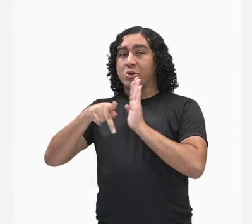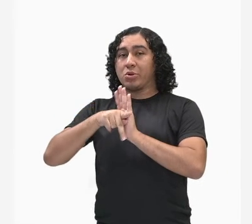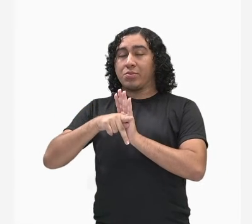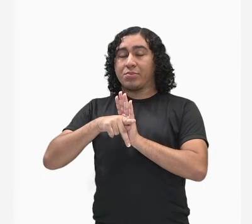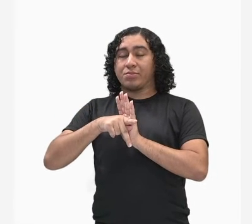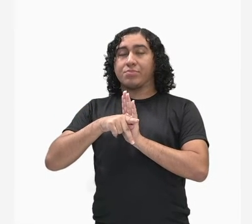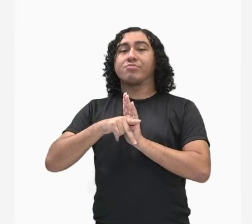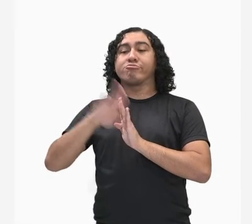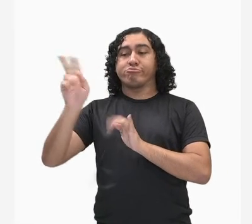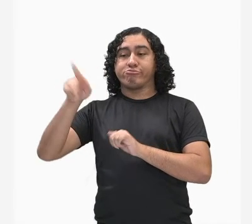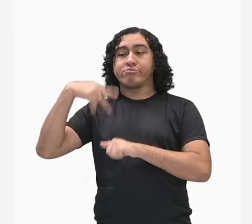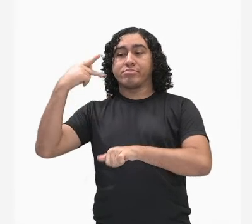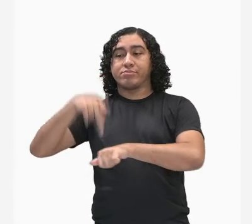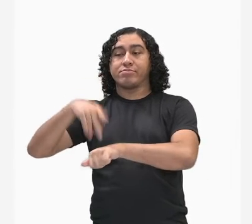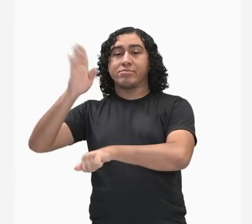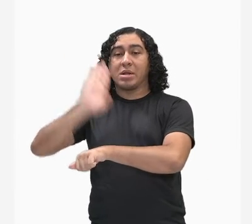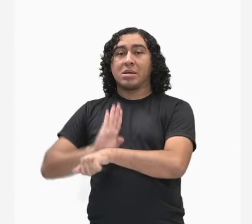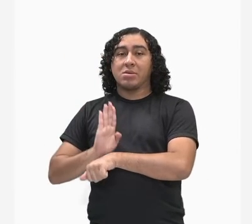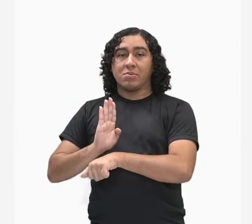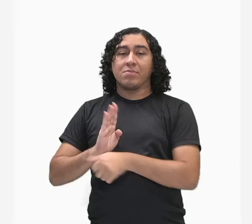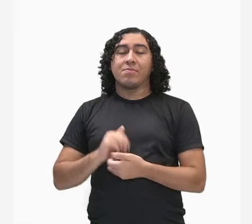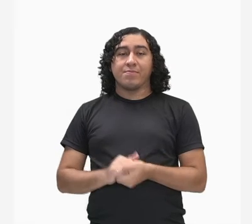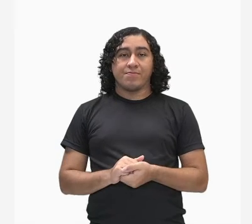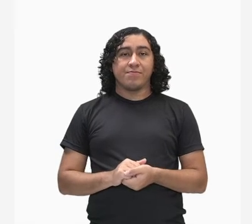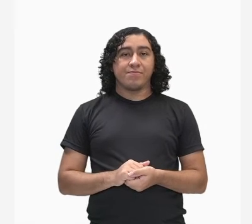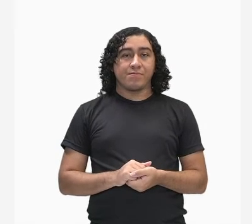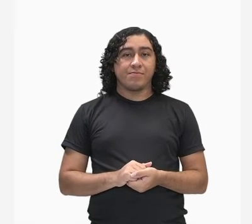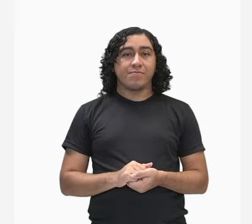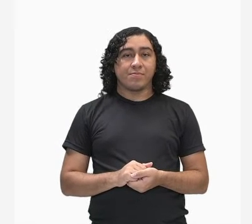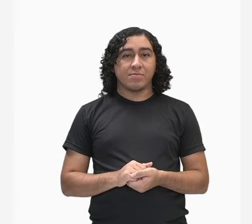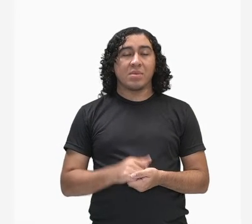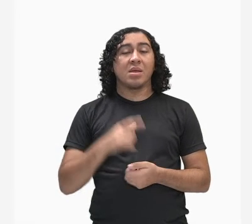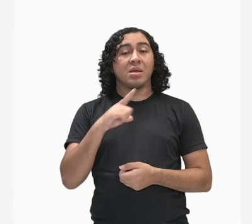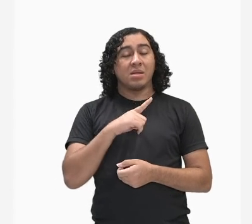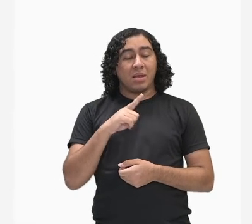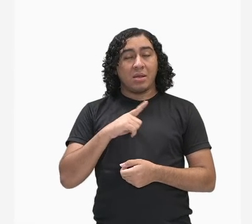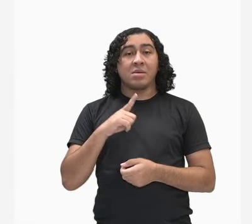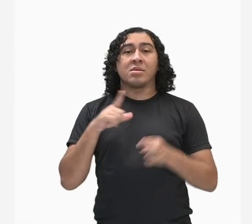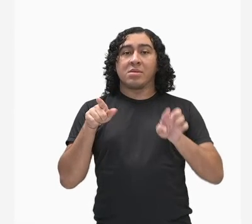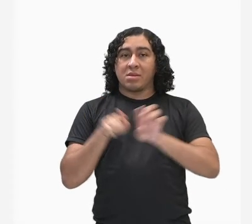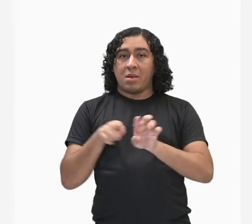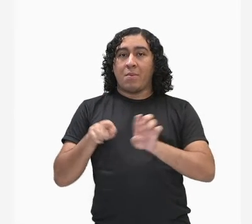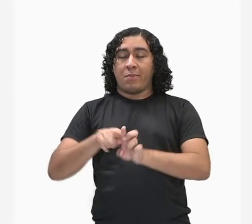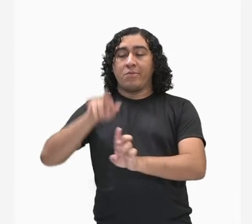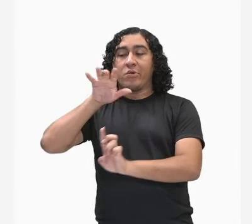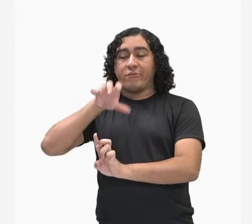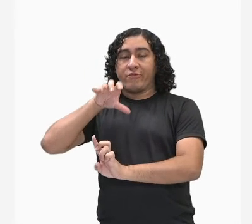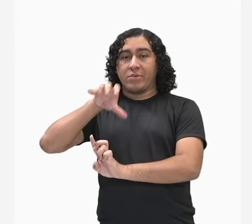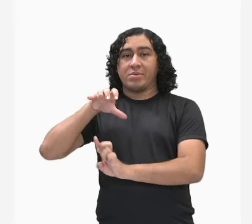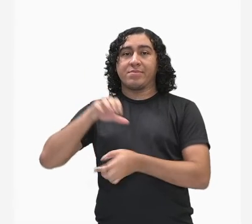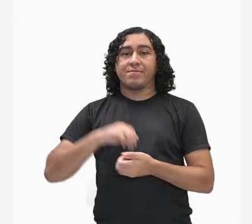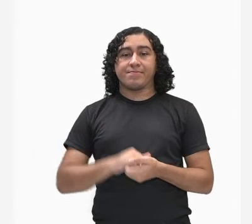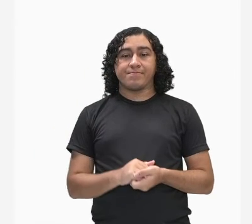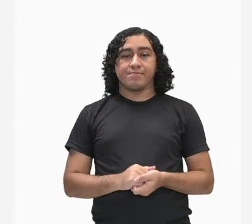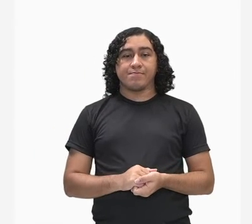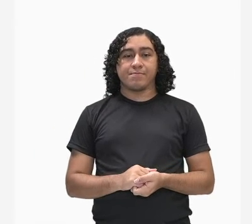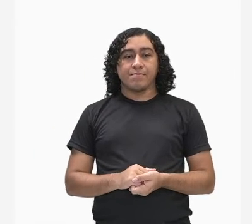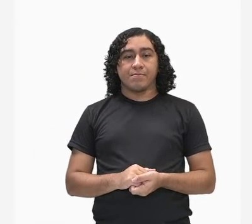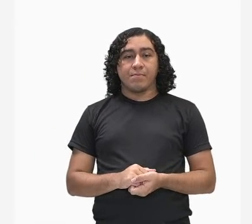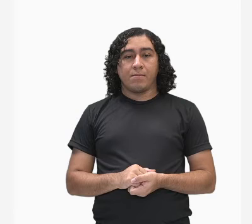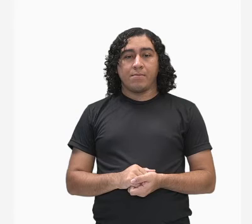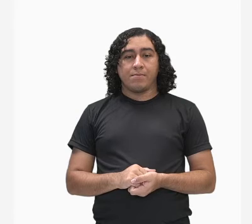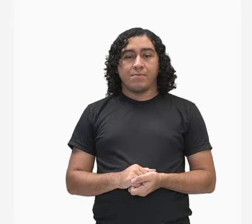pretensão, né, de como uma nação forte, também ter influência aqui, até